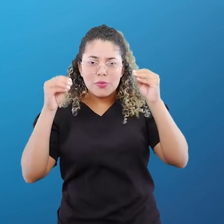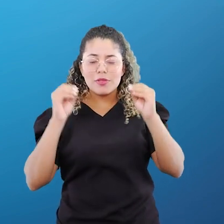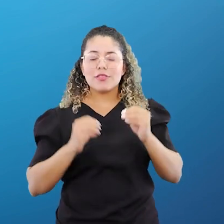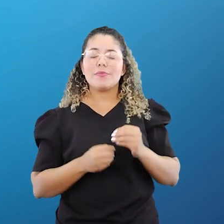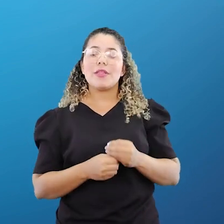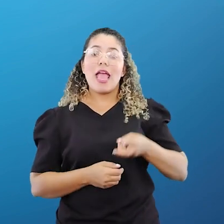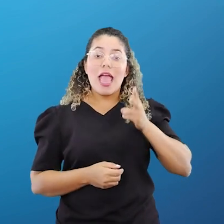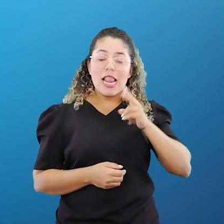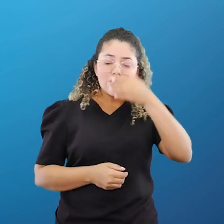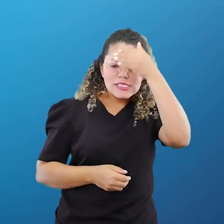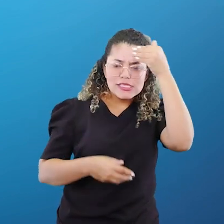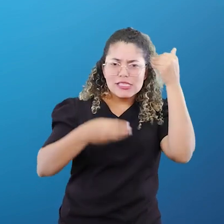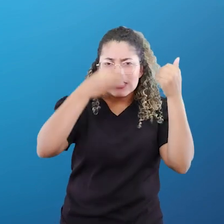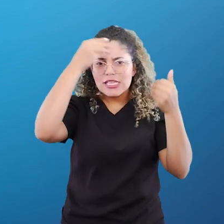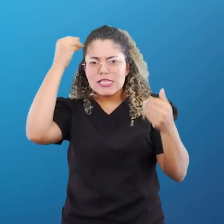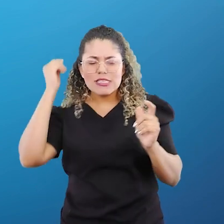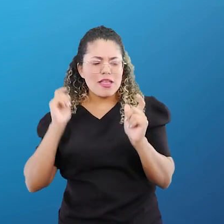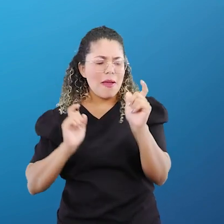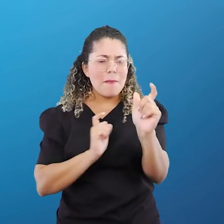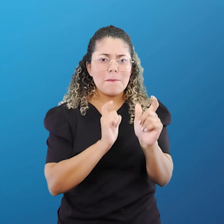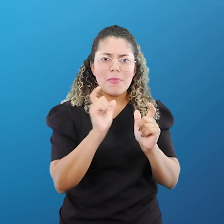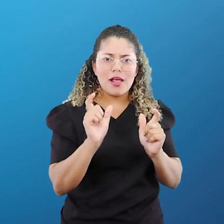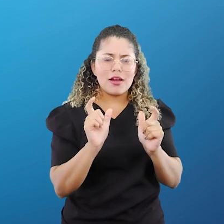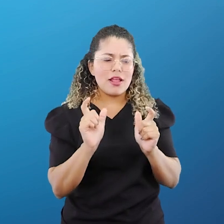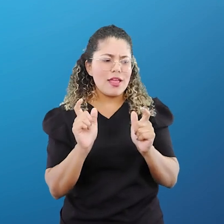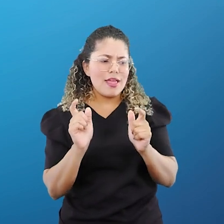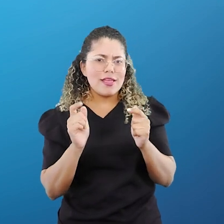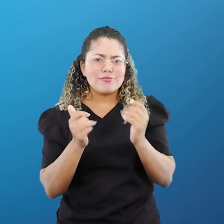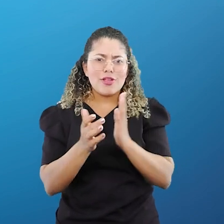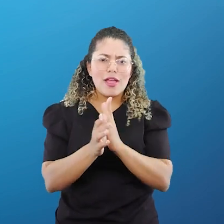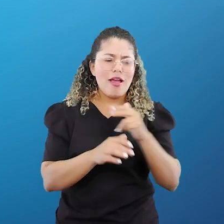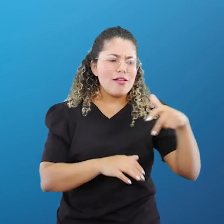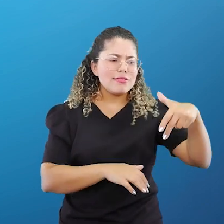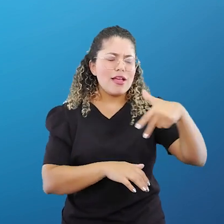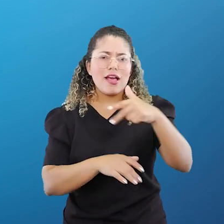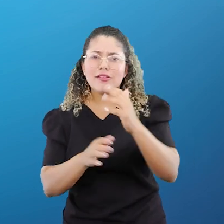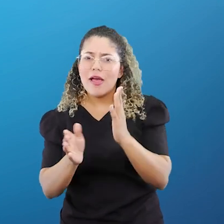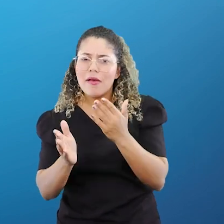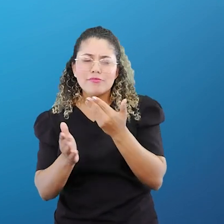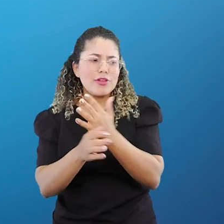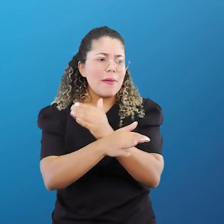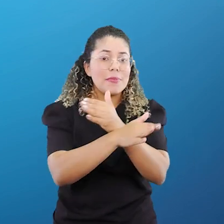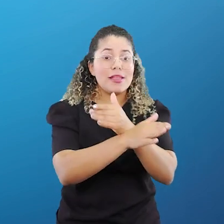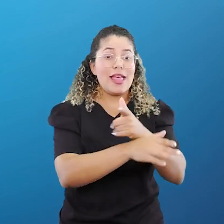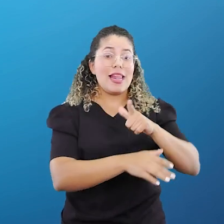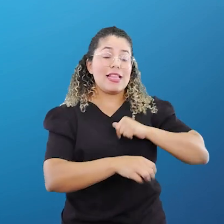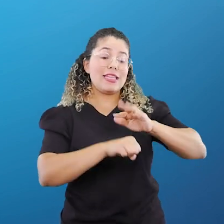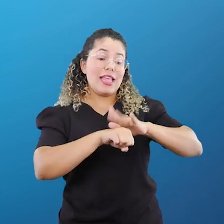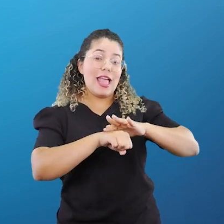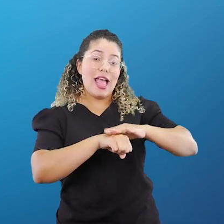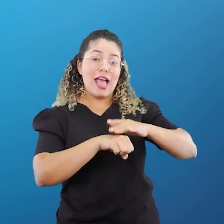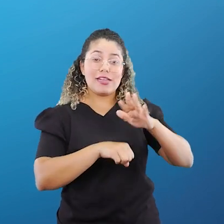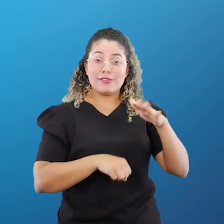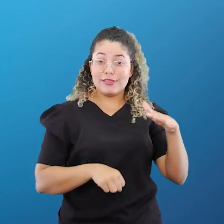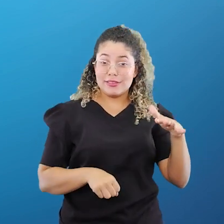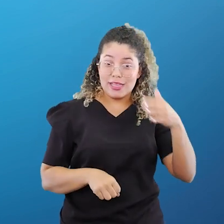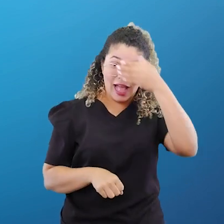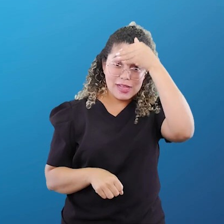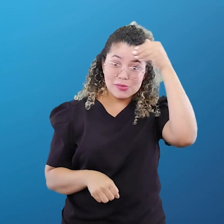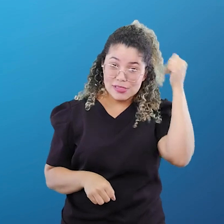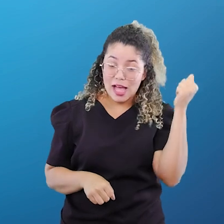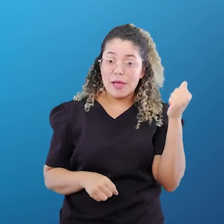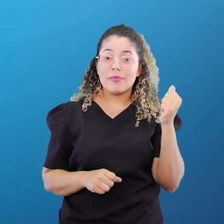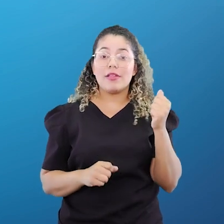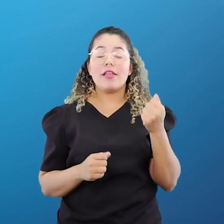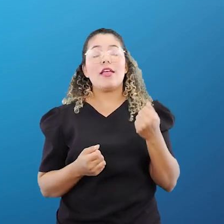poucos ela começa a esquecer certas palavras e se perder pelas ruas. Ela é diagnosticada com Alzheimer. A doença coloca em prova a